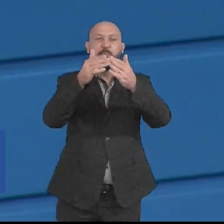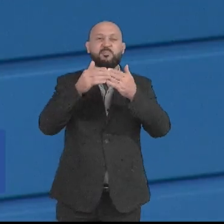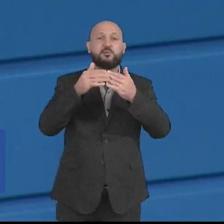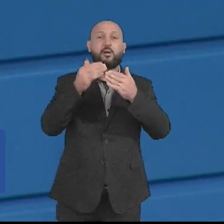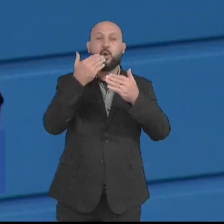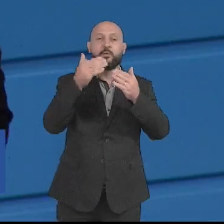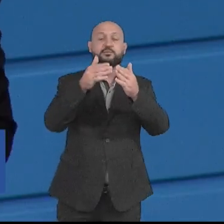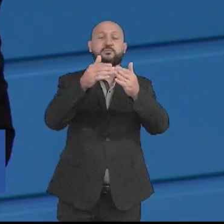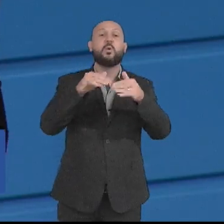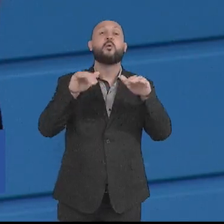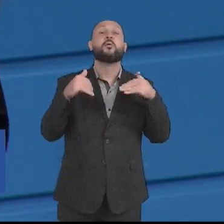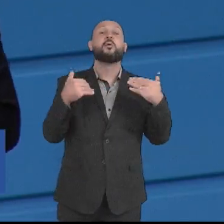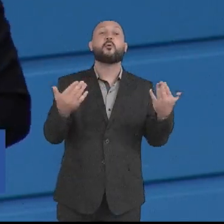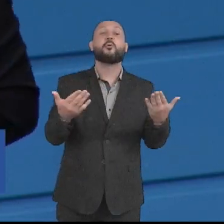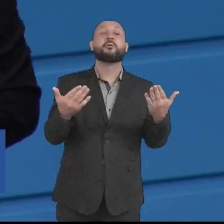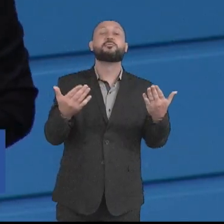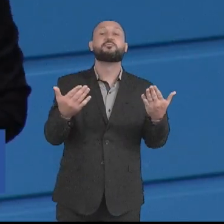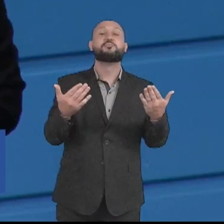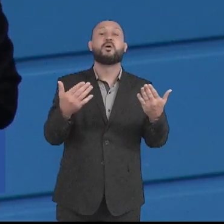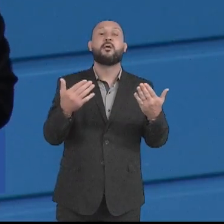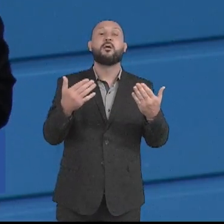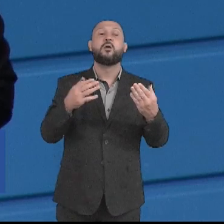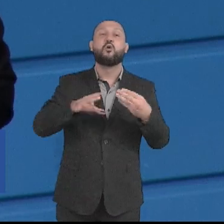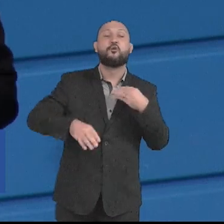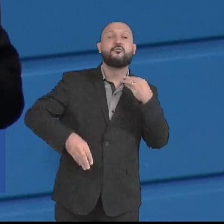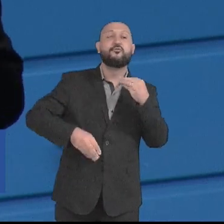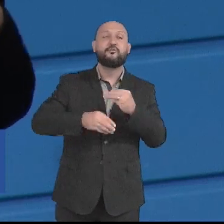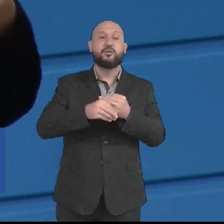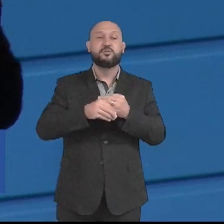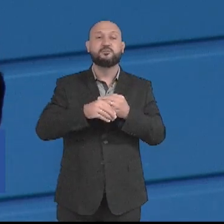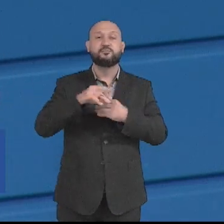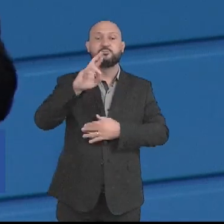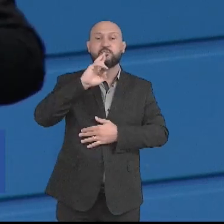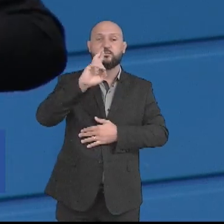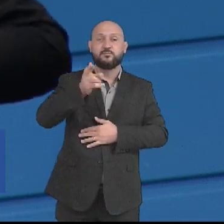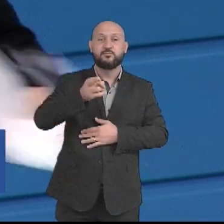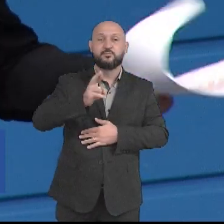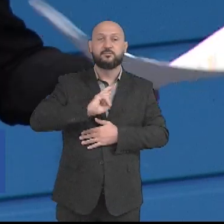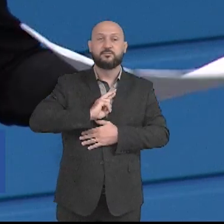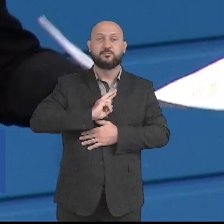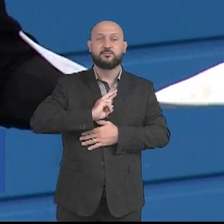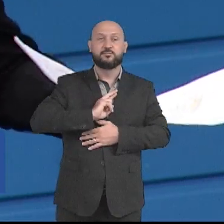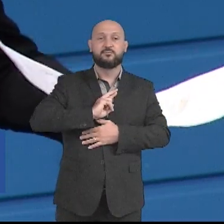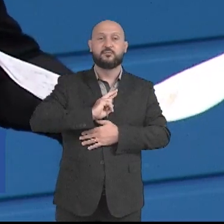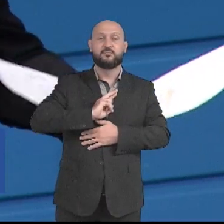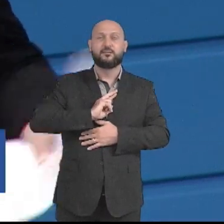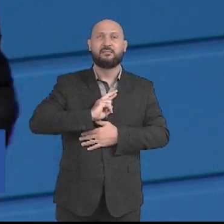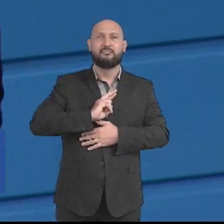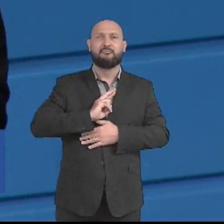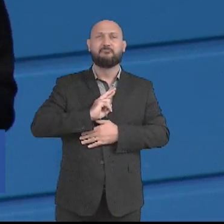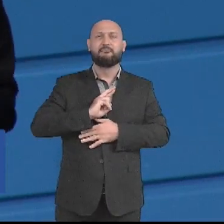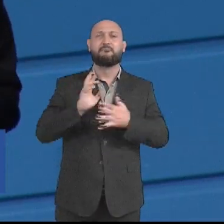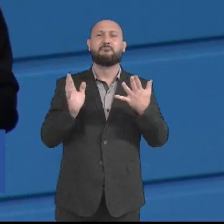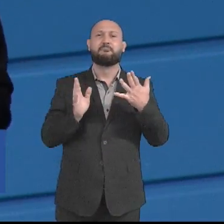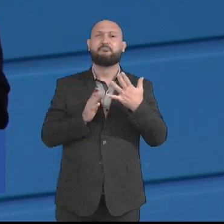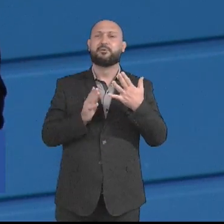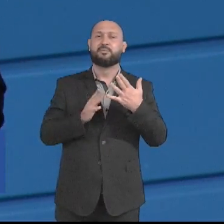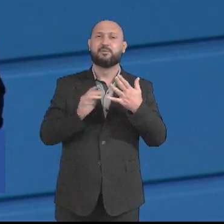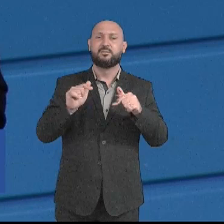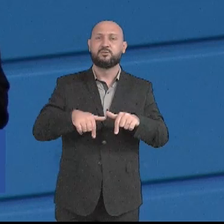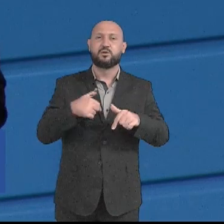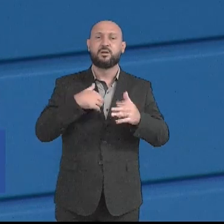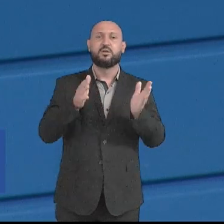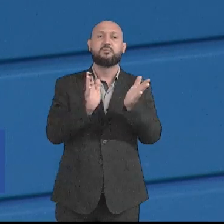nesse requerimento, o qual, reforço, foi respondido de uma forma muito superficial. Isso aqui não